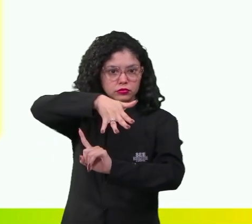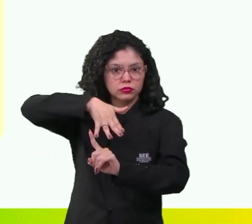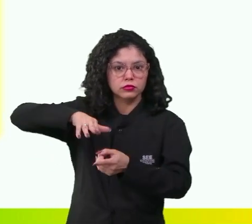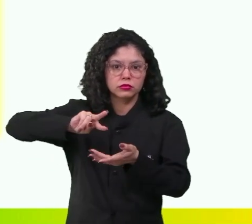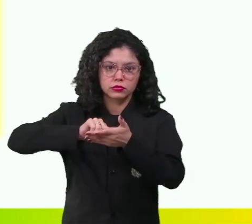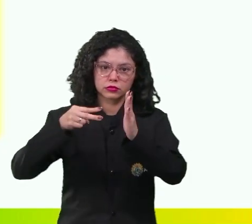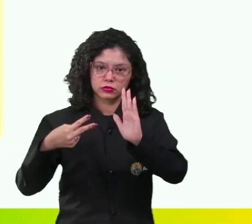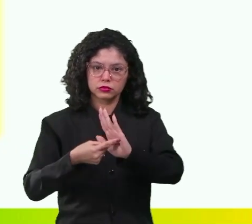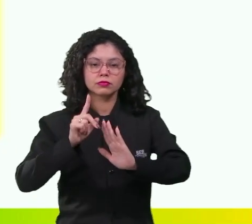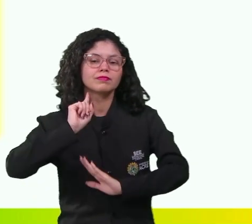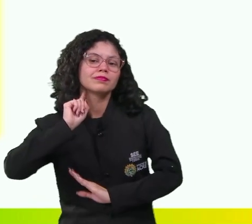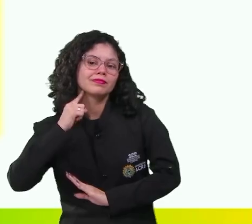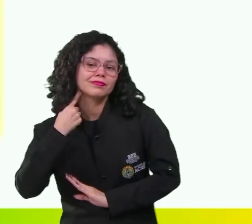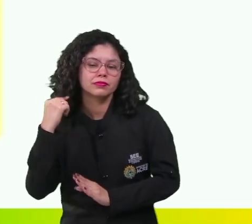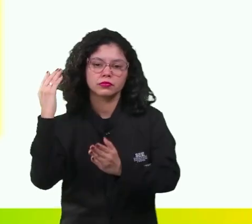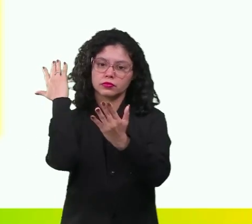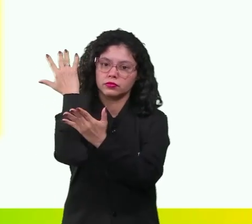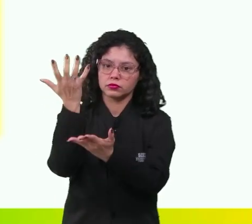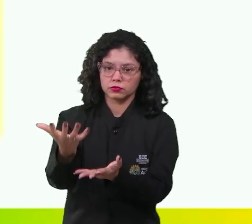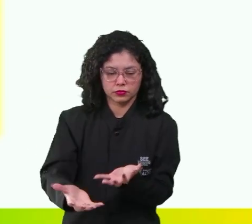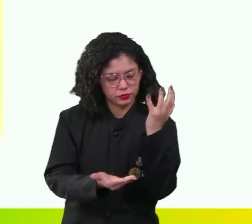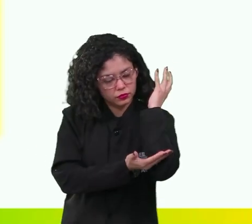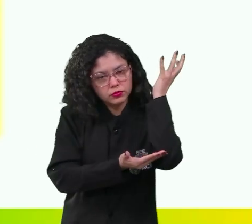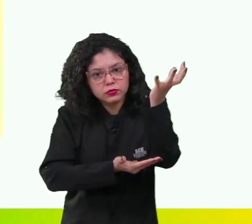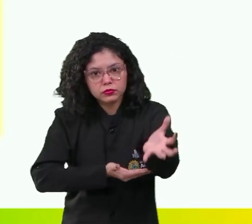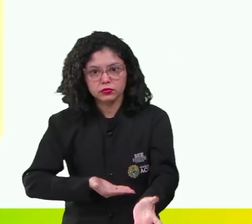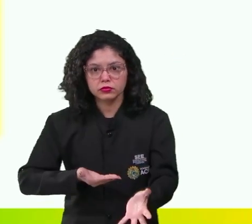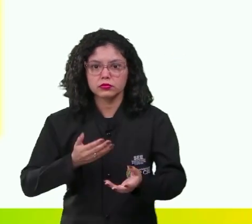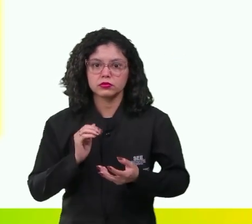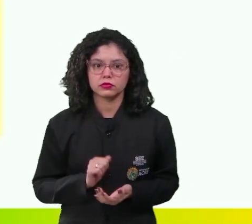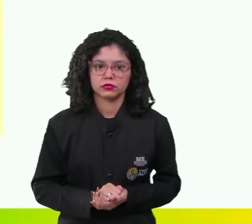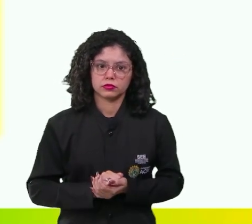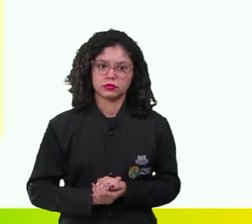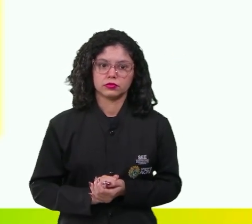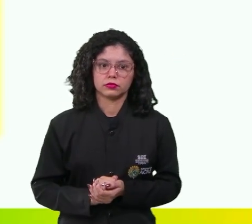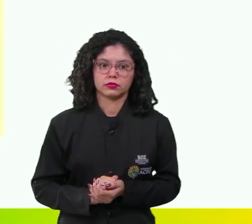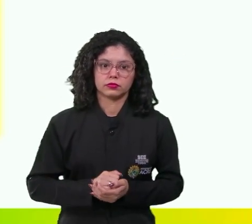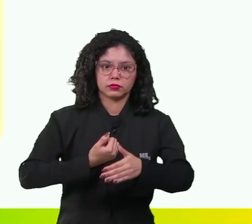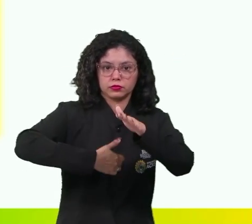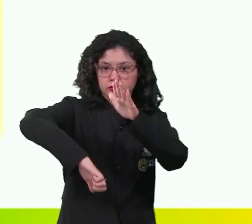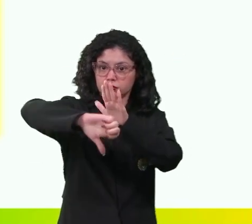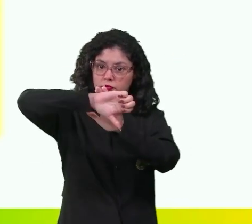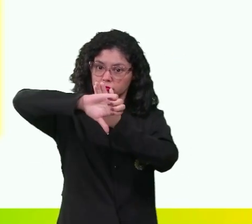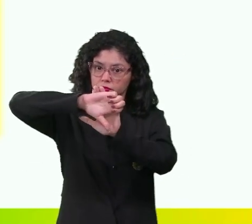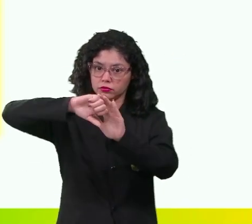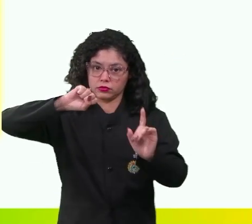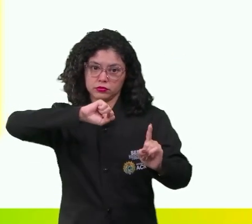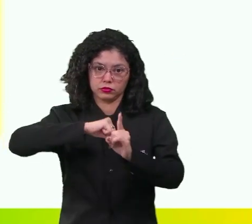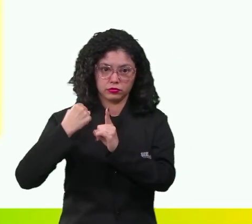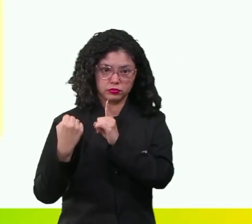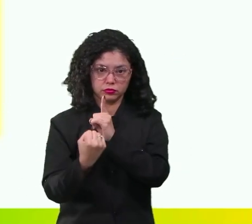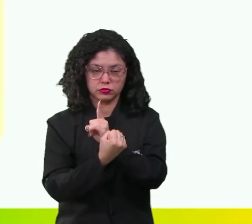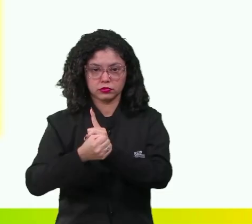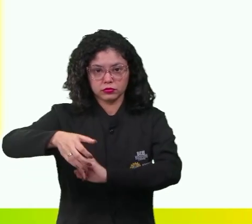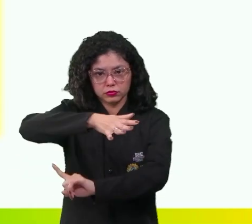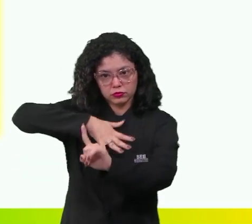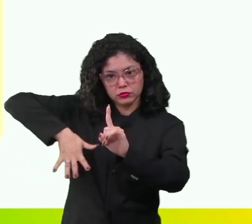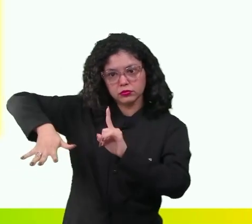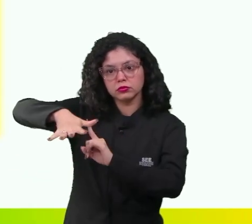impactos ambientais significativos, como poluição e desmatamento, e a uma crise